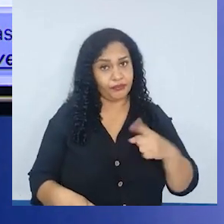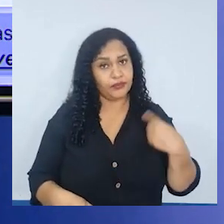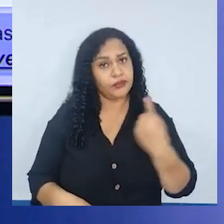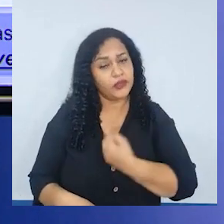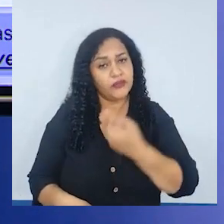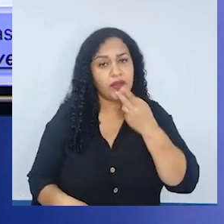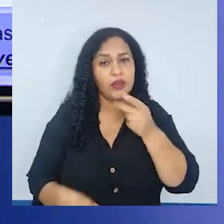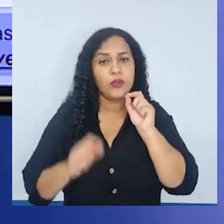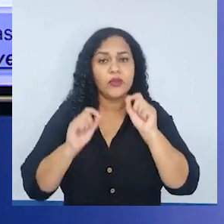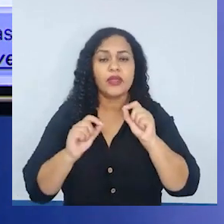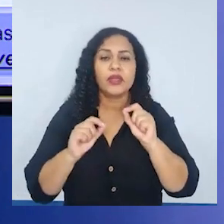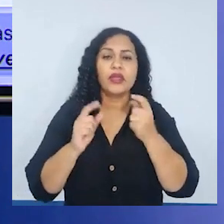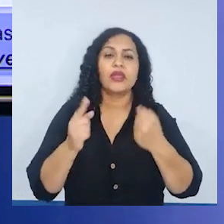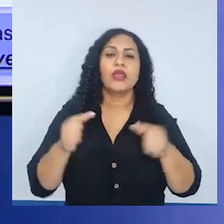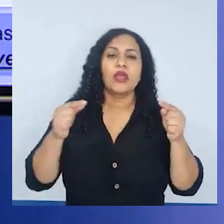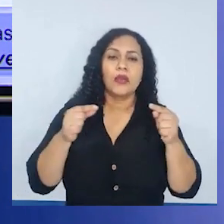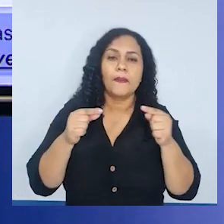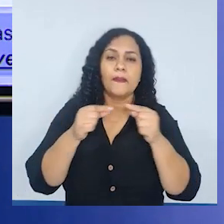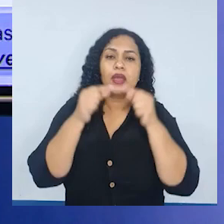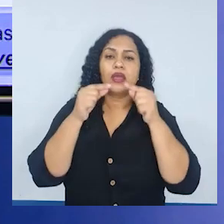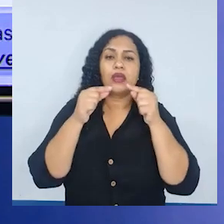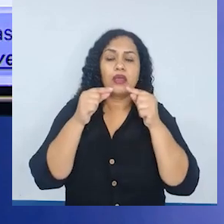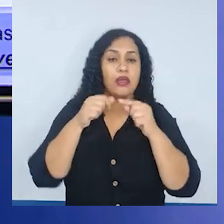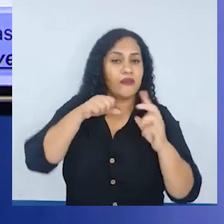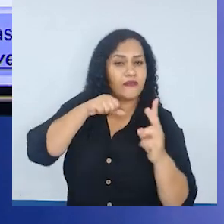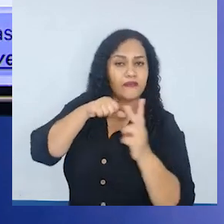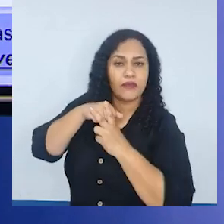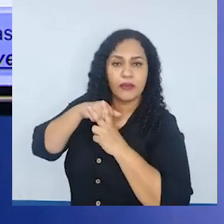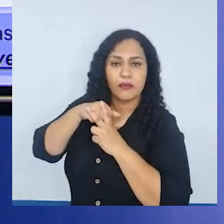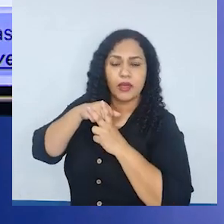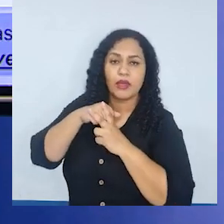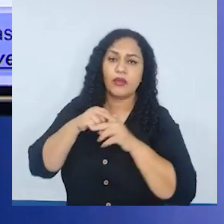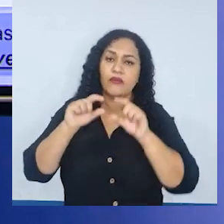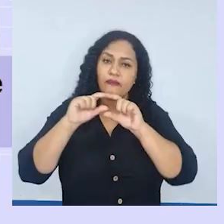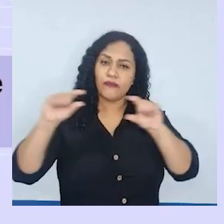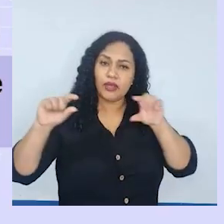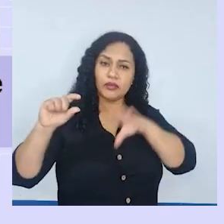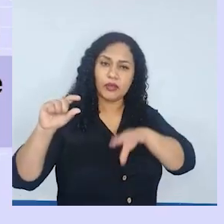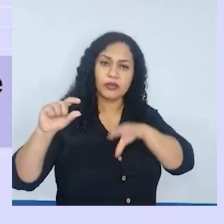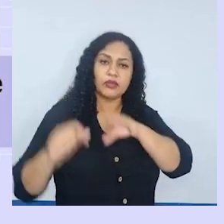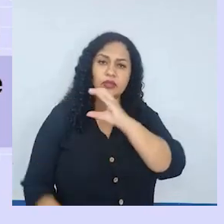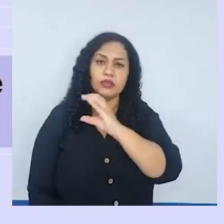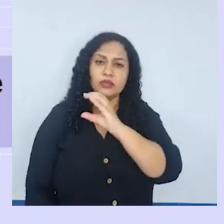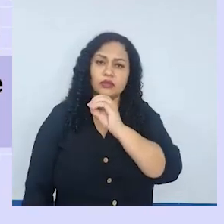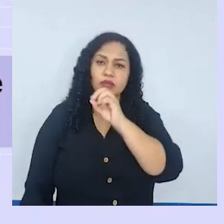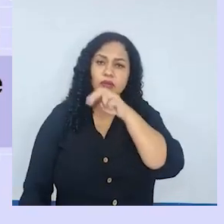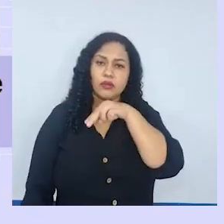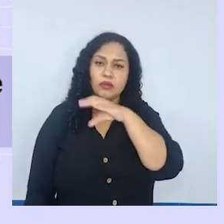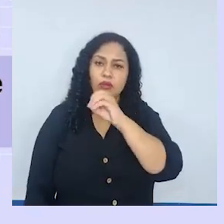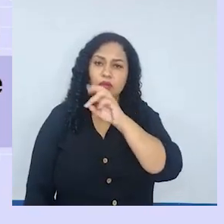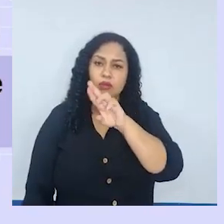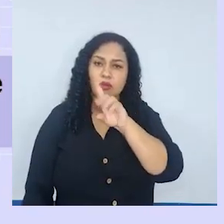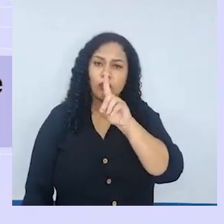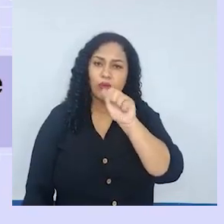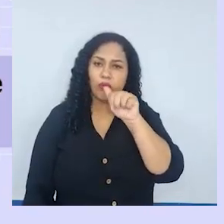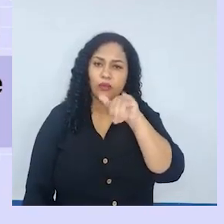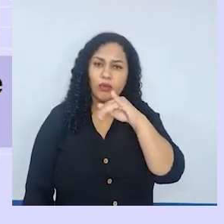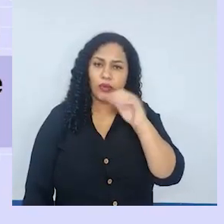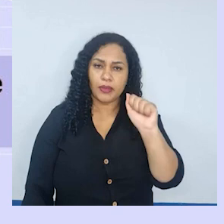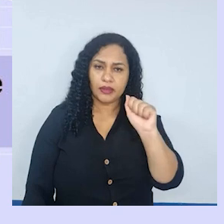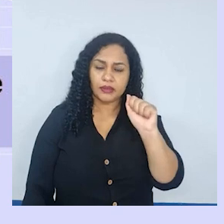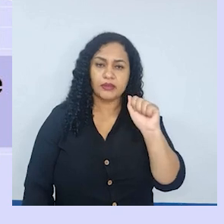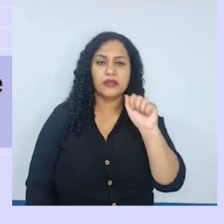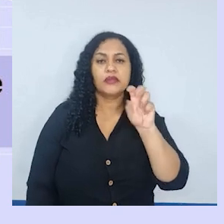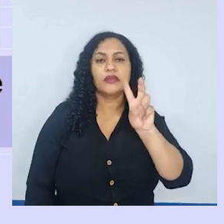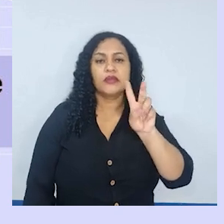A gente chama isso de concordância verbal. Olha só, os verbos apresentam